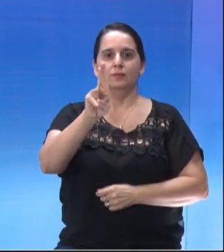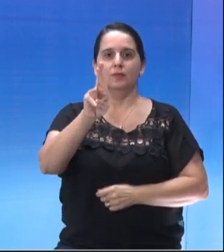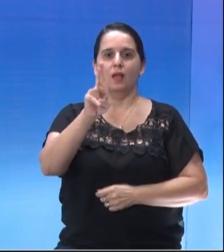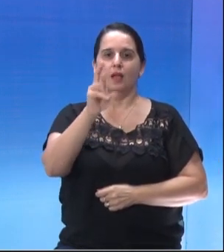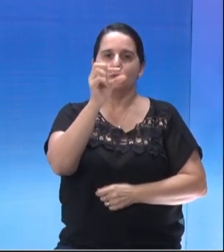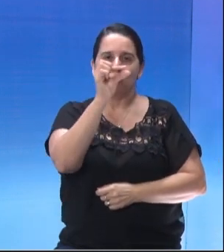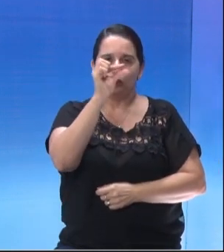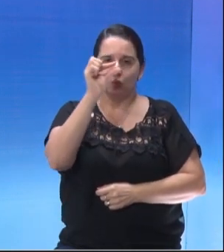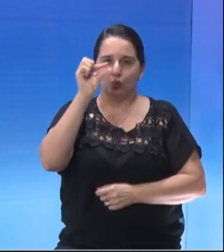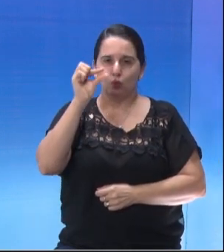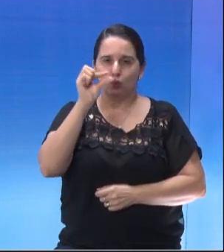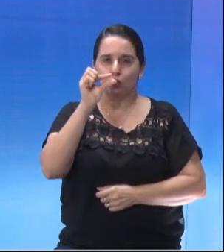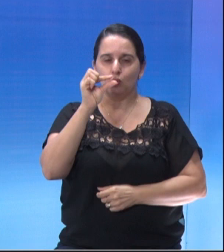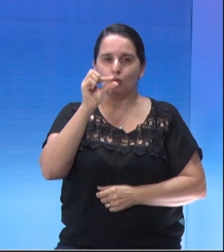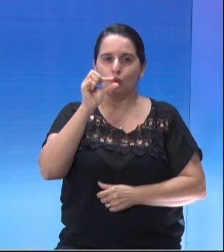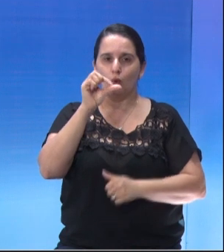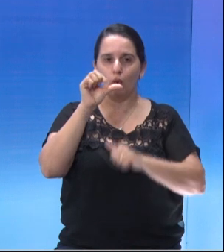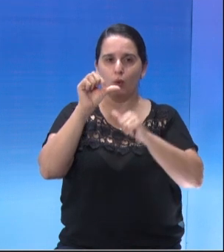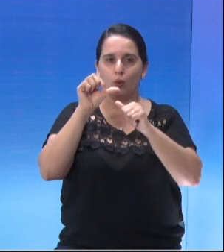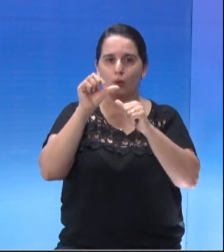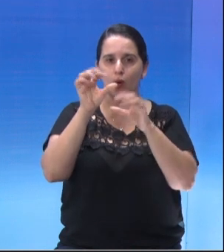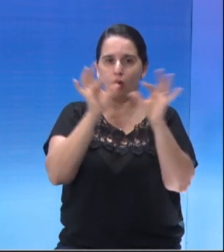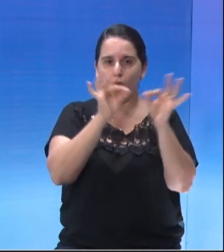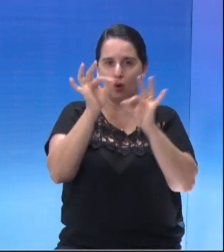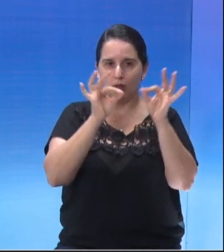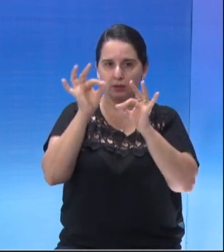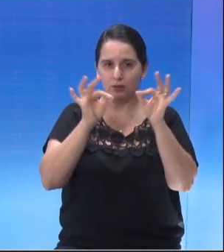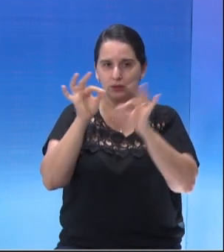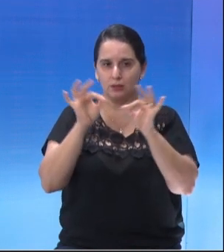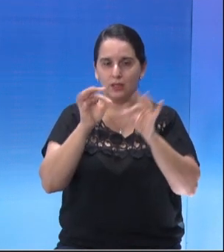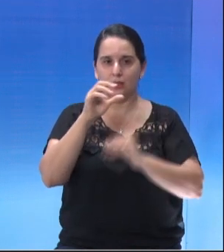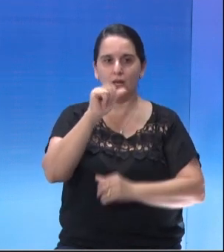atmosférico, tais partículas são formadas pela